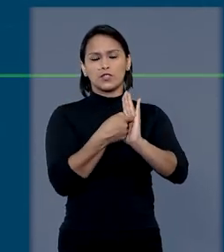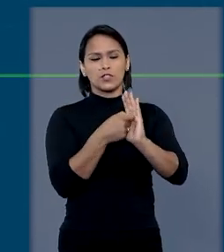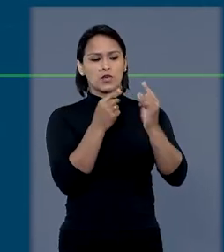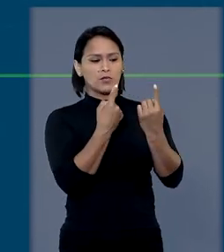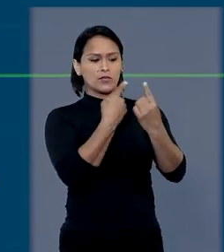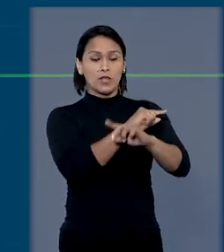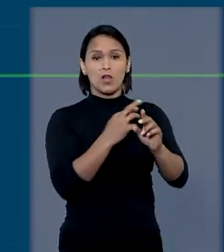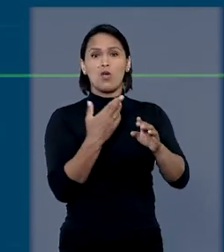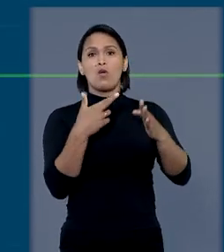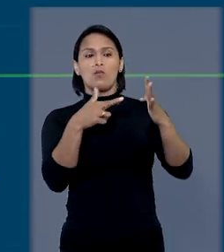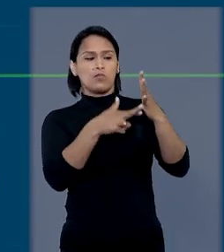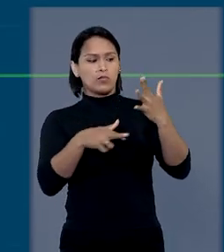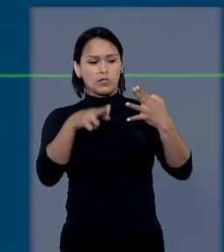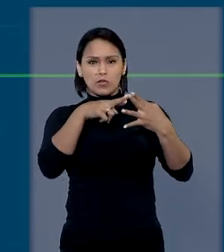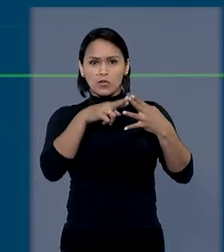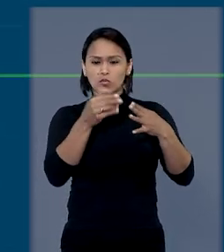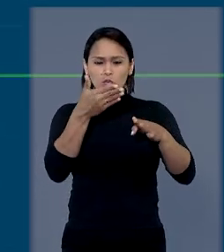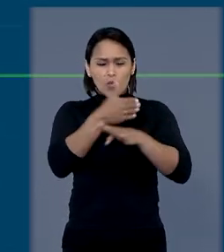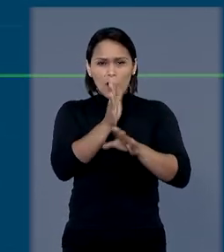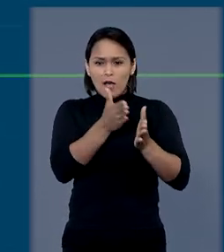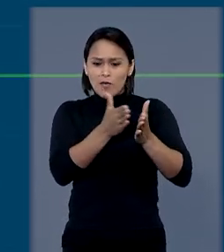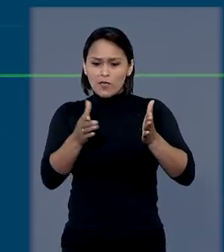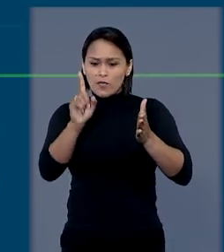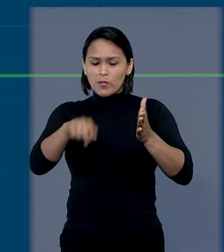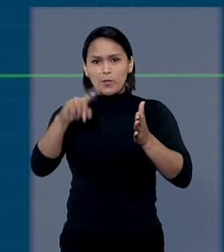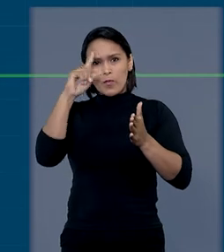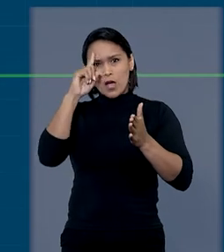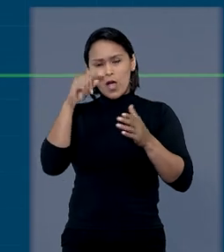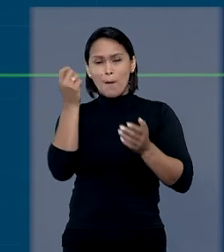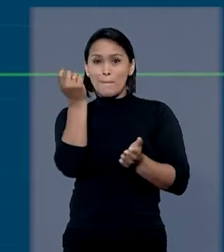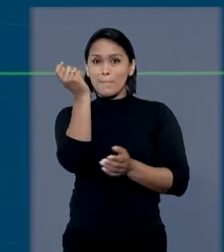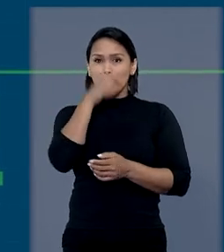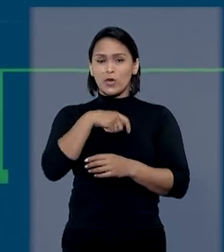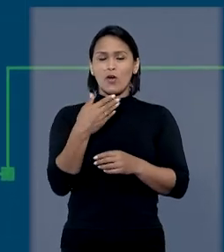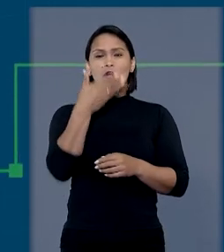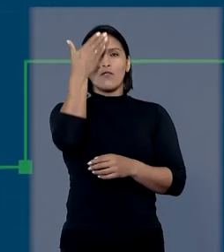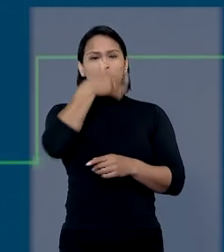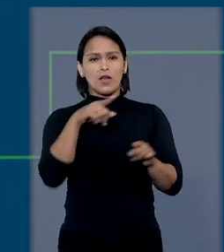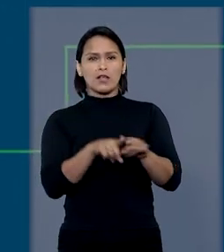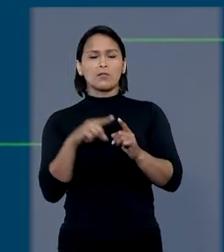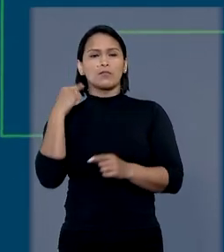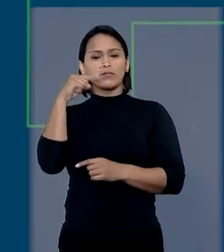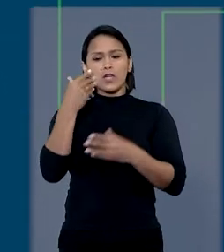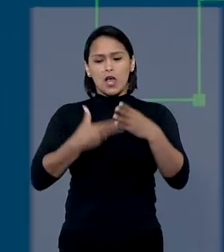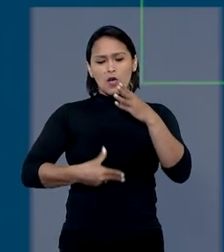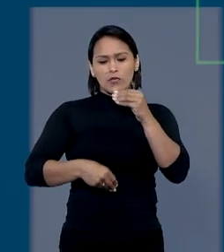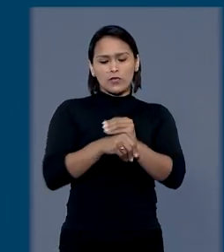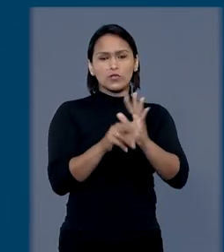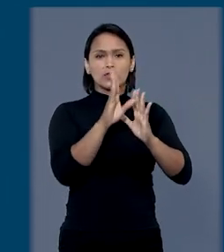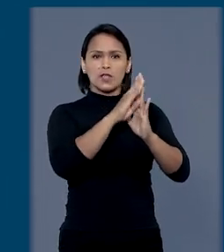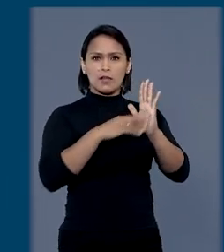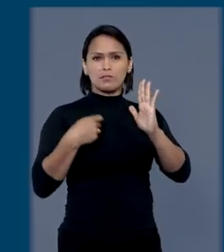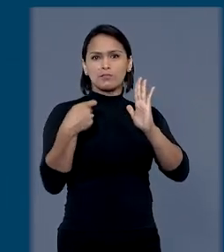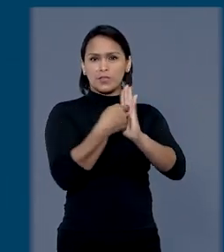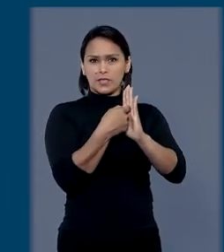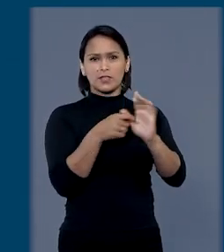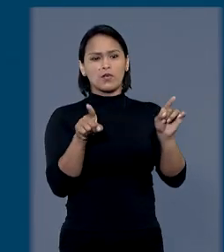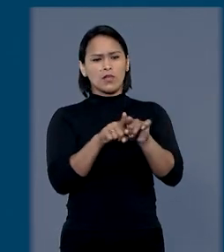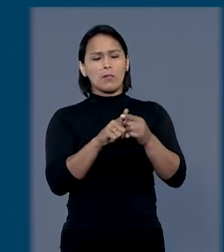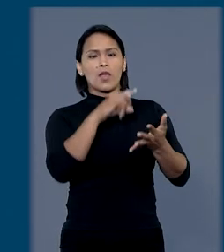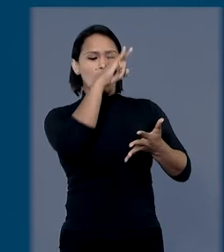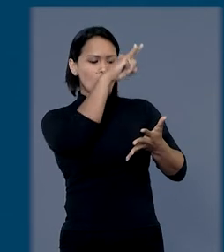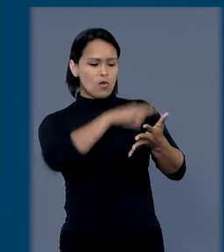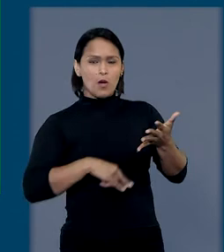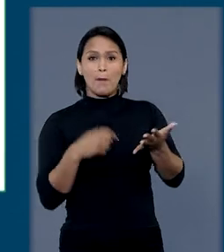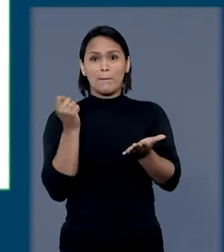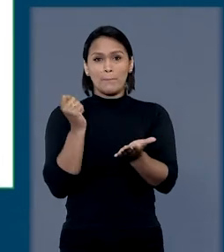peticionário interpor o seu recurso dentro do prazo. Para comprovar a ocorrência, o advogado deve juntar à sua petição, além